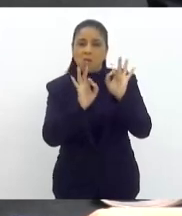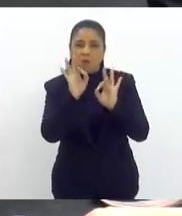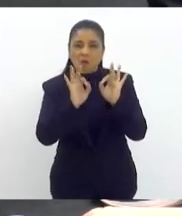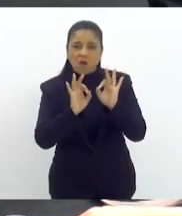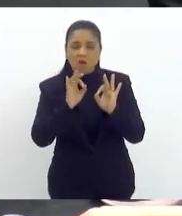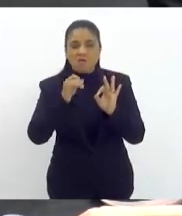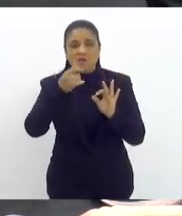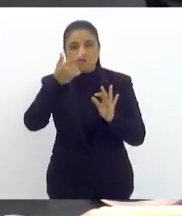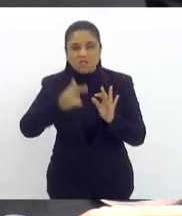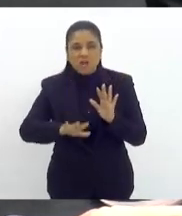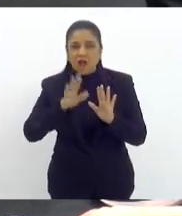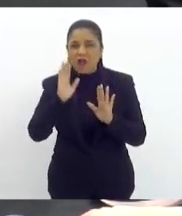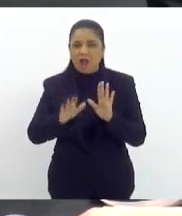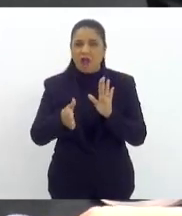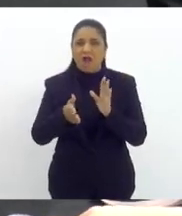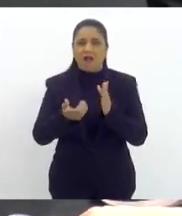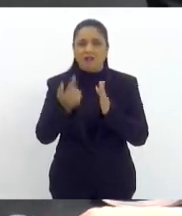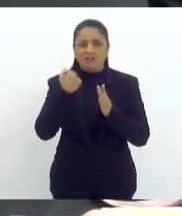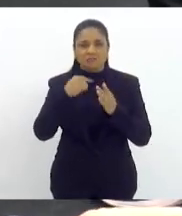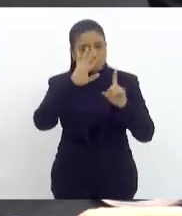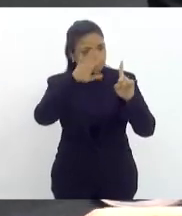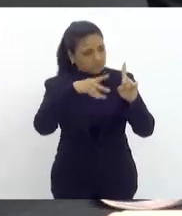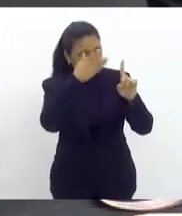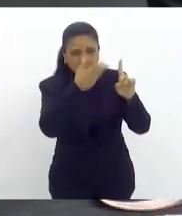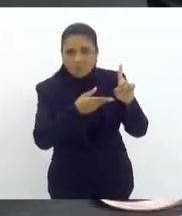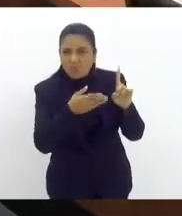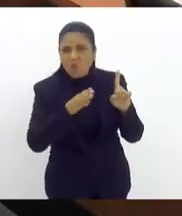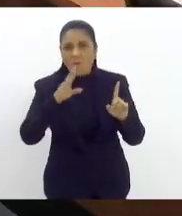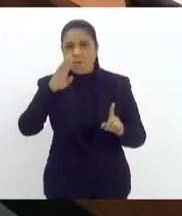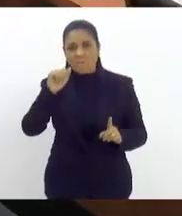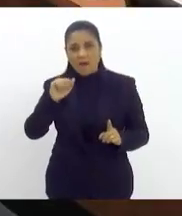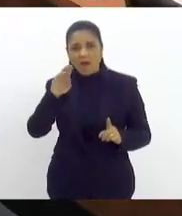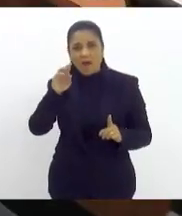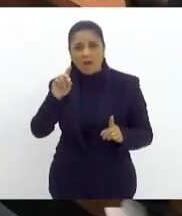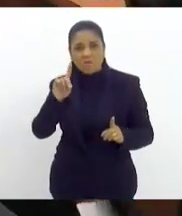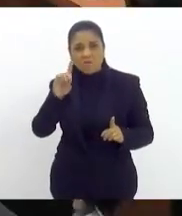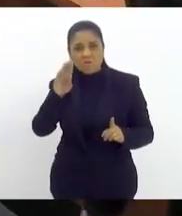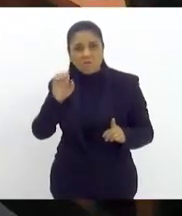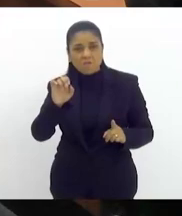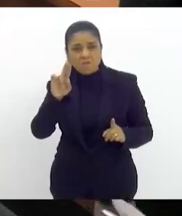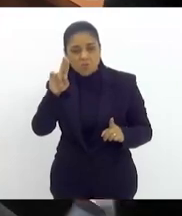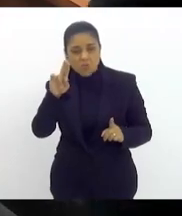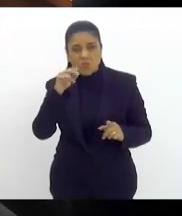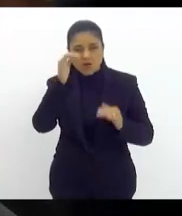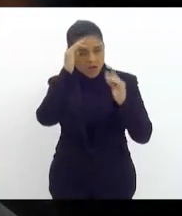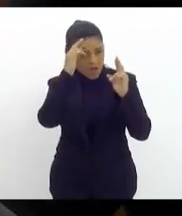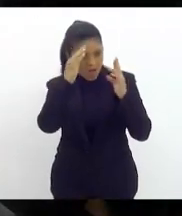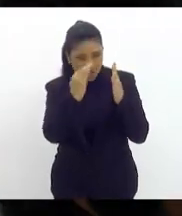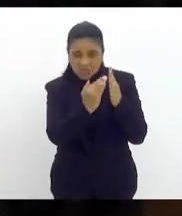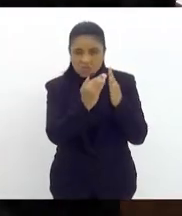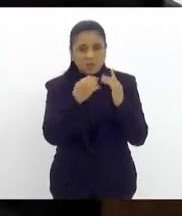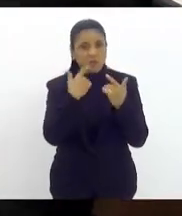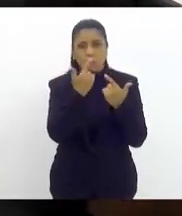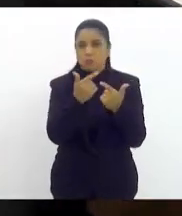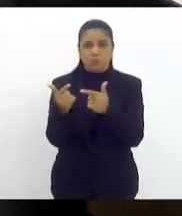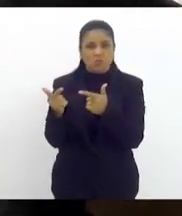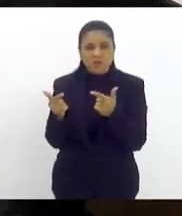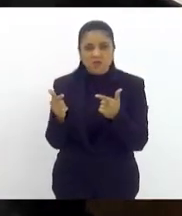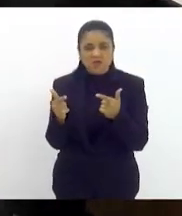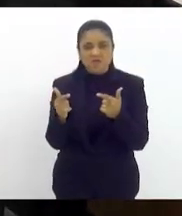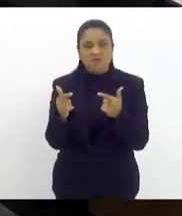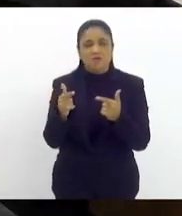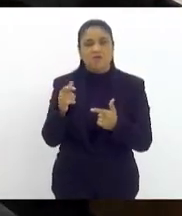Babu, é um desrespeito a essa casa, é um desrespeito à atuação do ator, que é o Babu, um